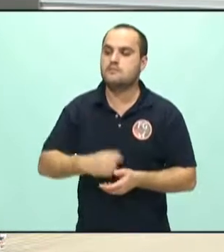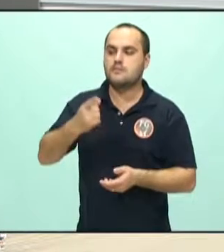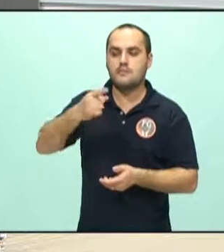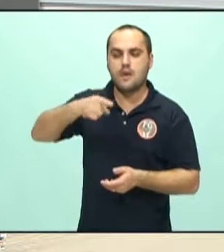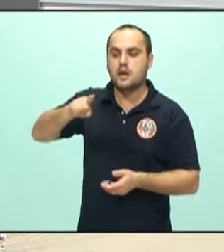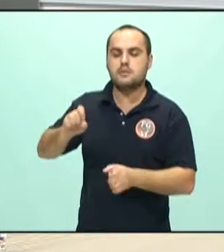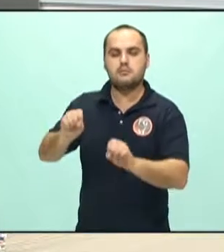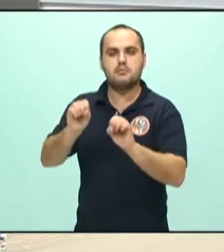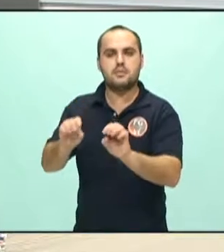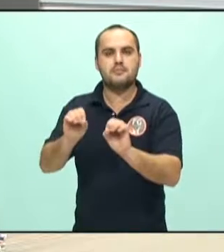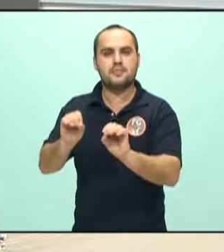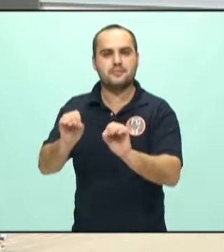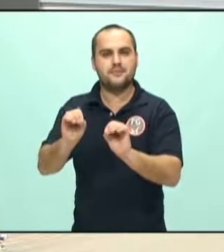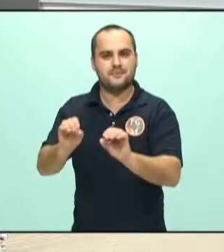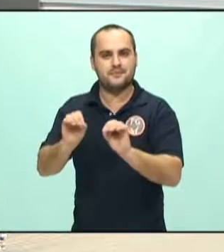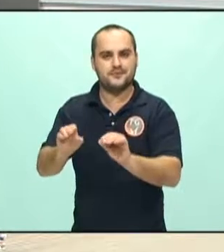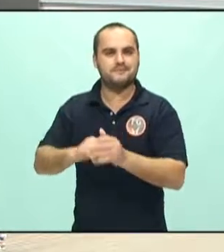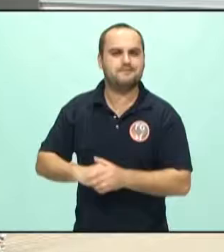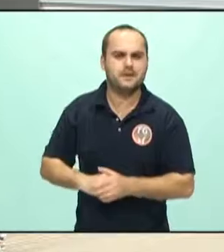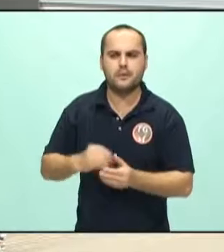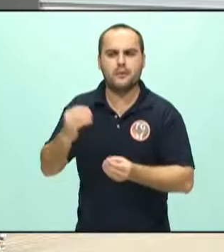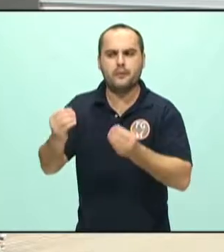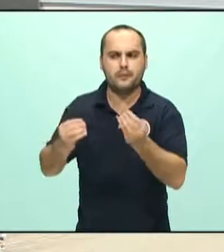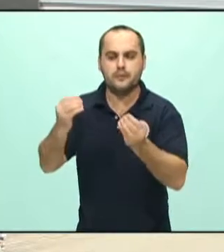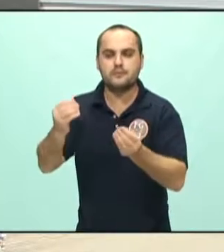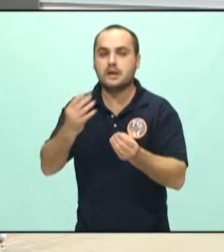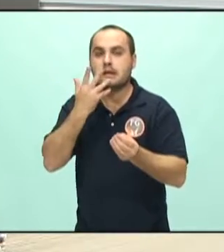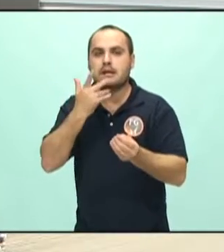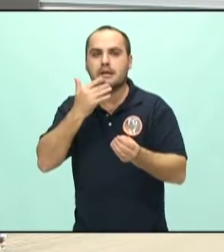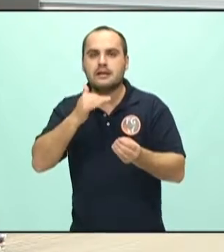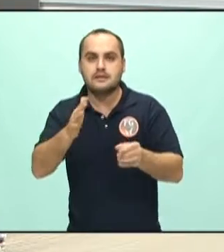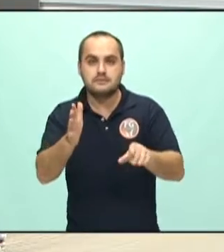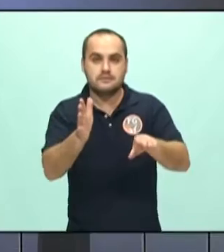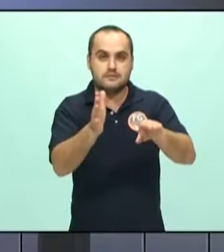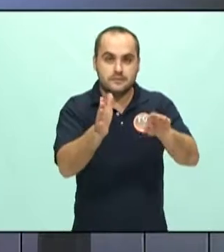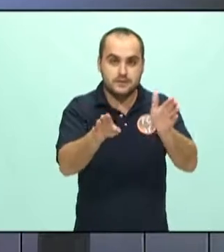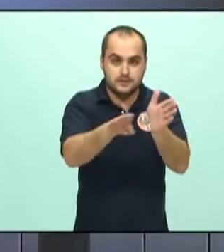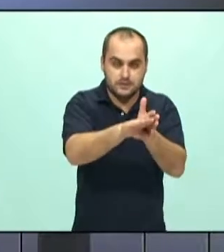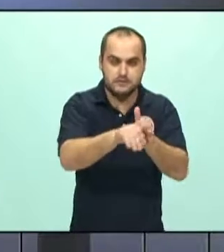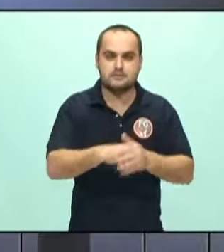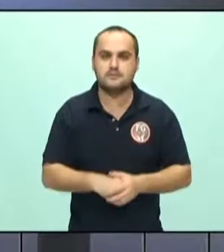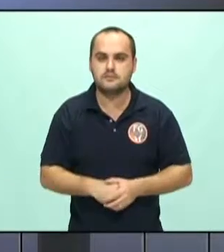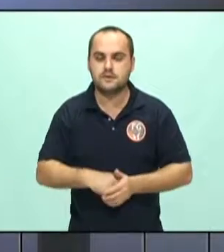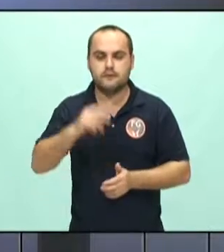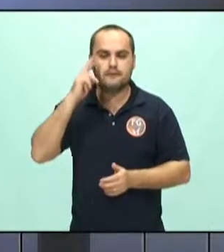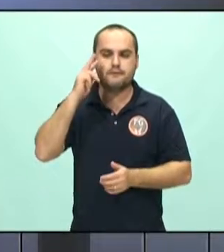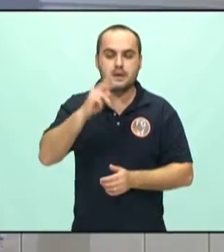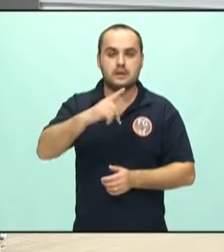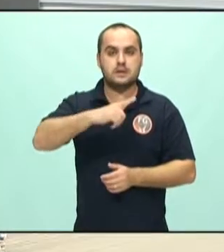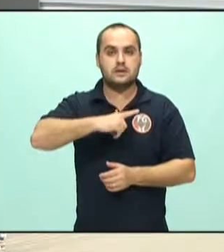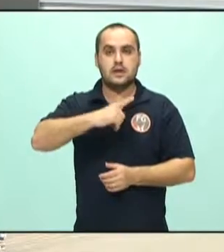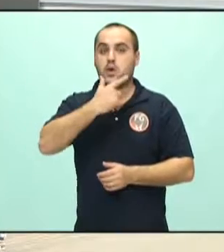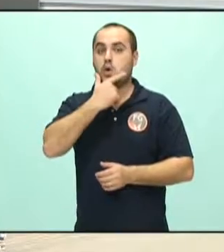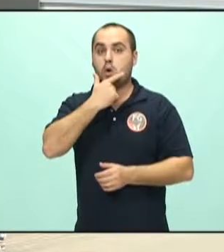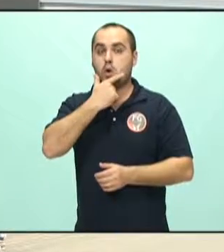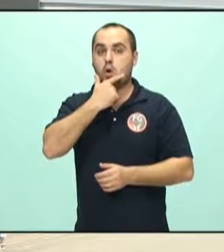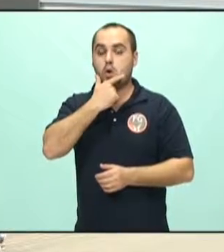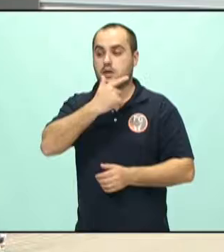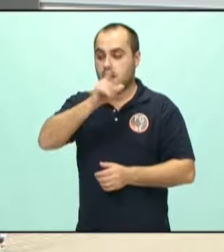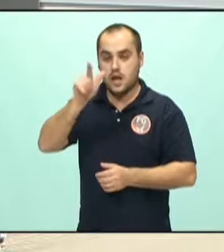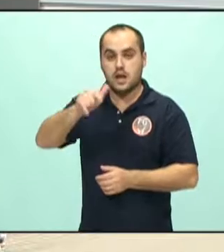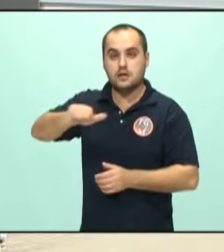elas são impactadas por que eles eles estão vestidos com o personagem é um peixe e um